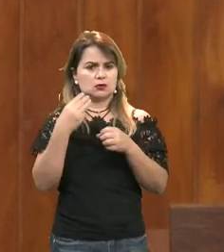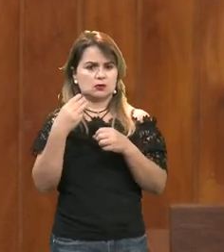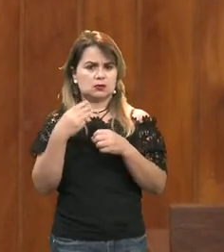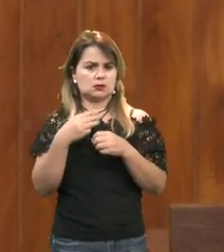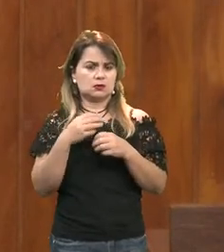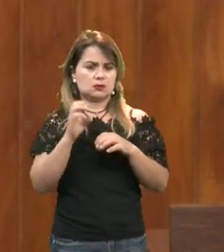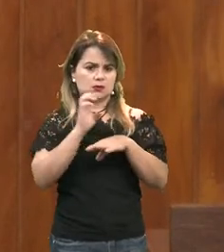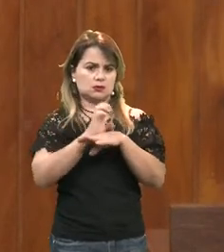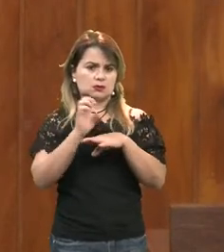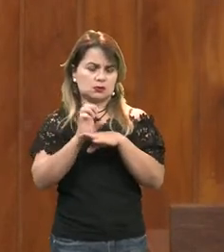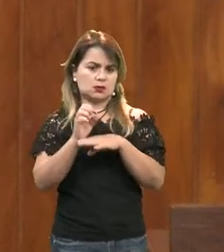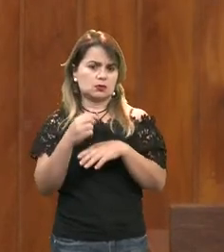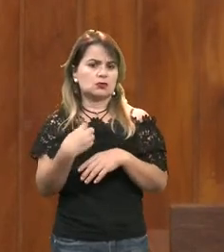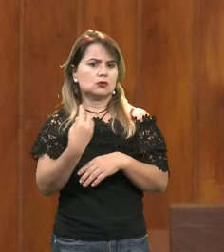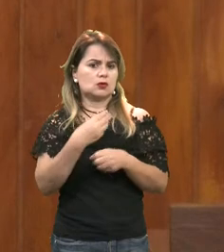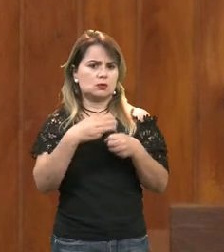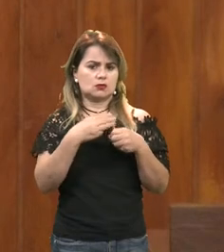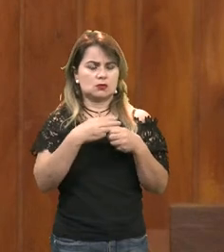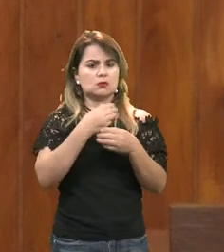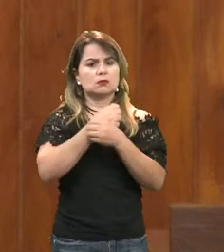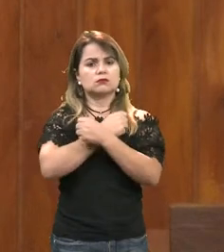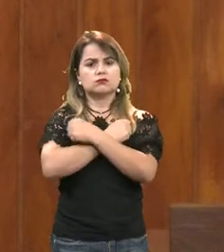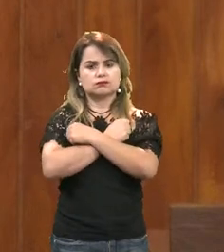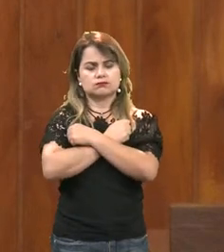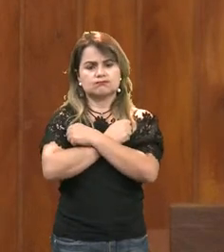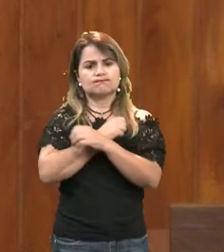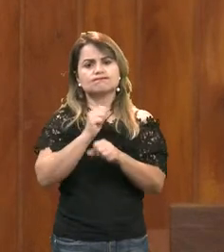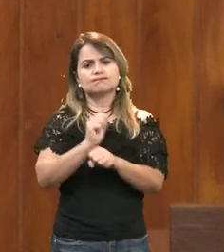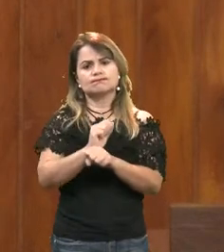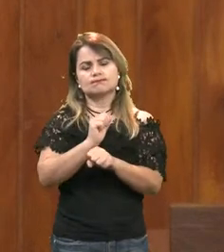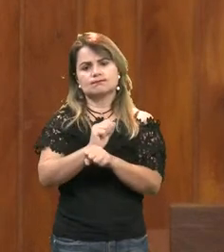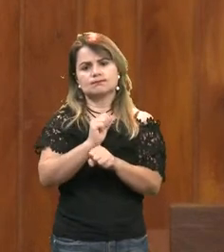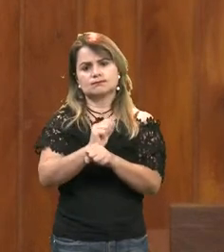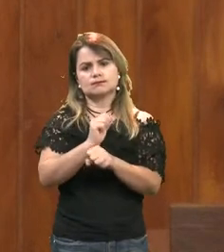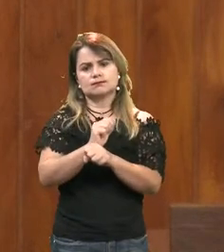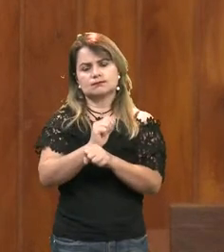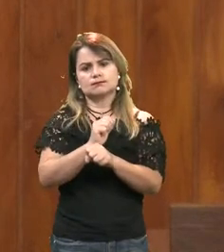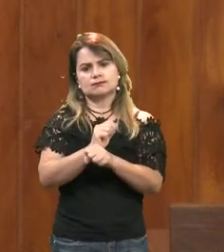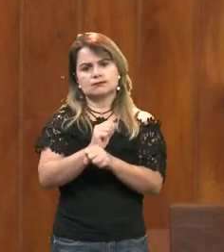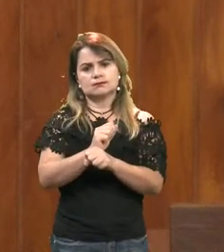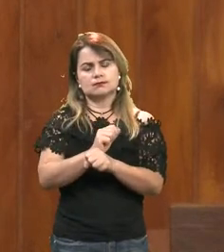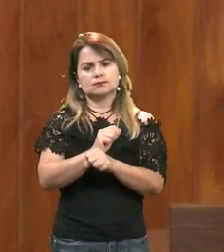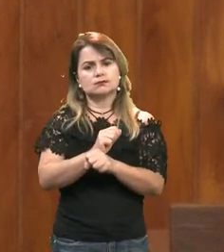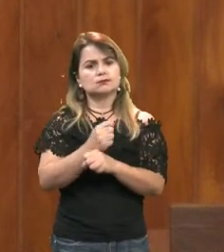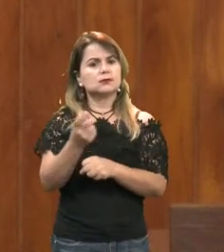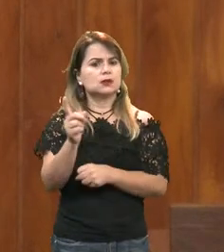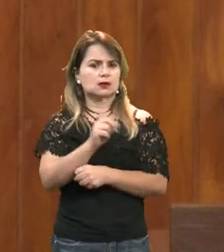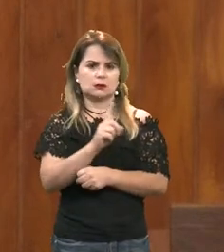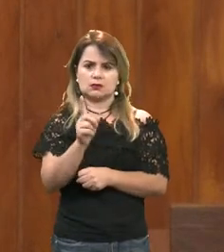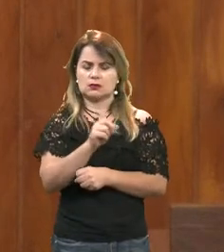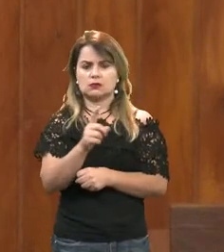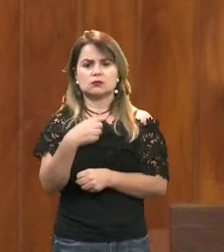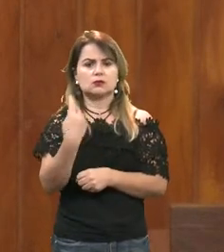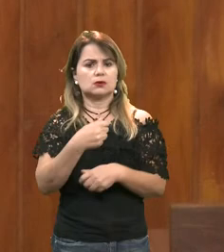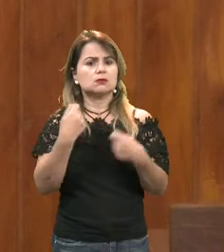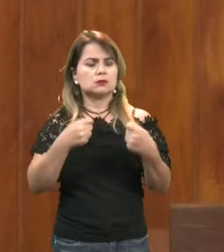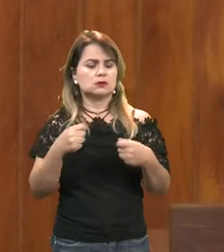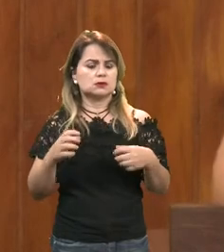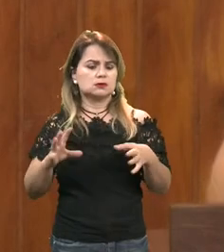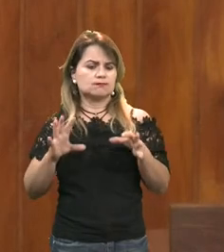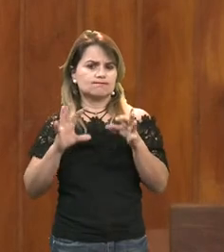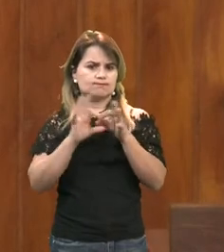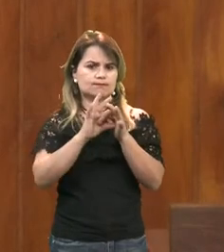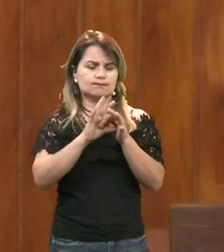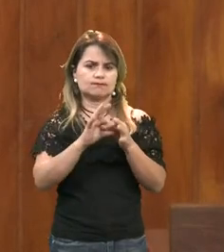vamos aguardar a questão federal. Não, nós precisamos disso, de união de forças,